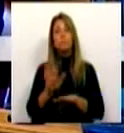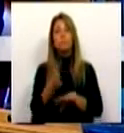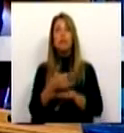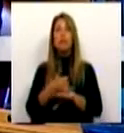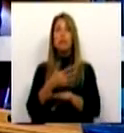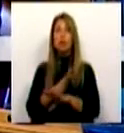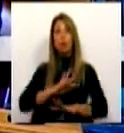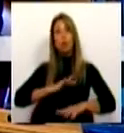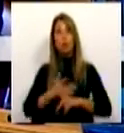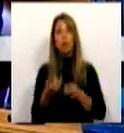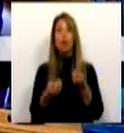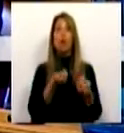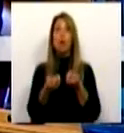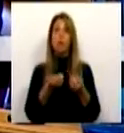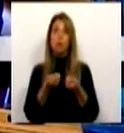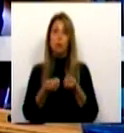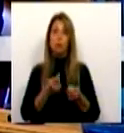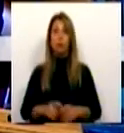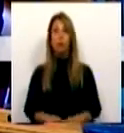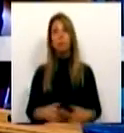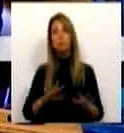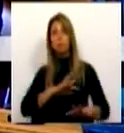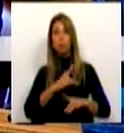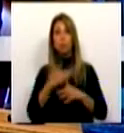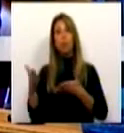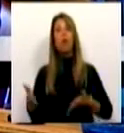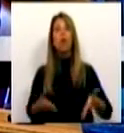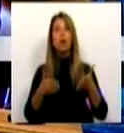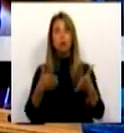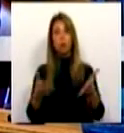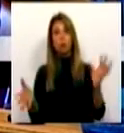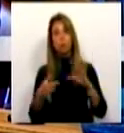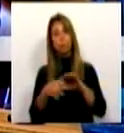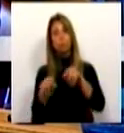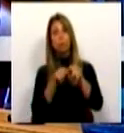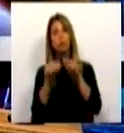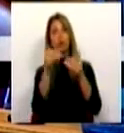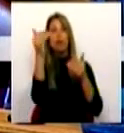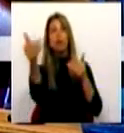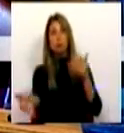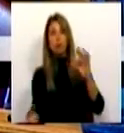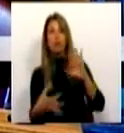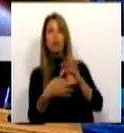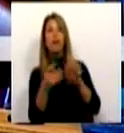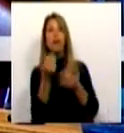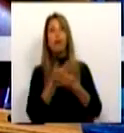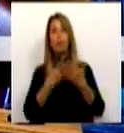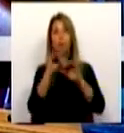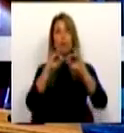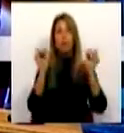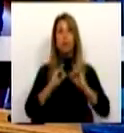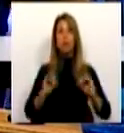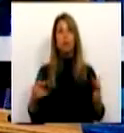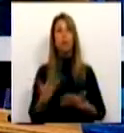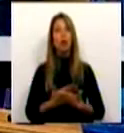com outras organizações e com outras orientações em termos da nossa política externa dirigida para a economia e para a internacionalização